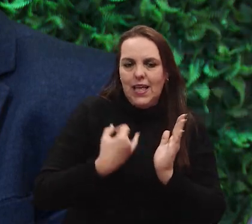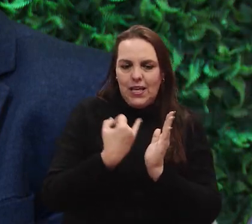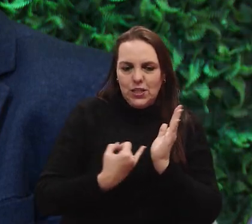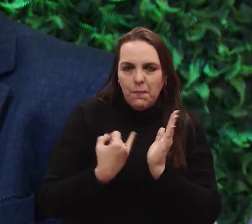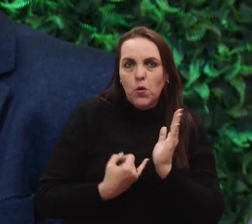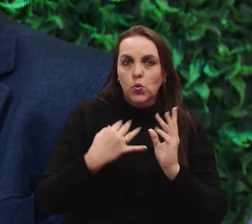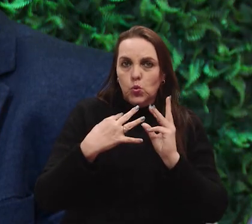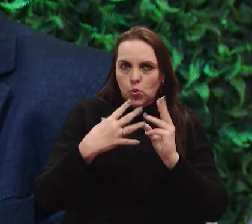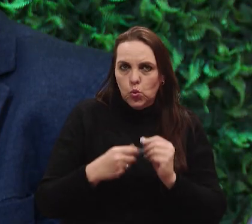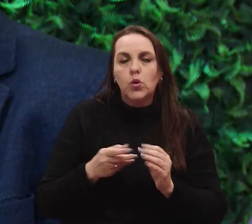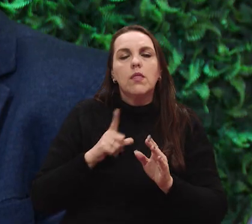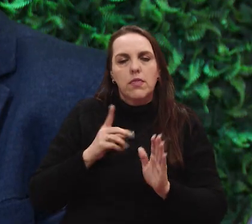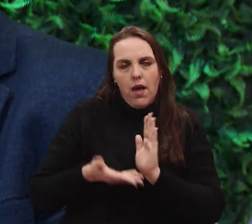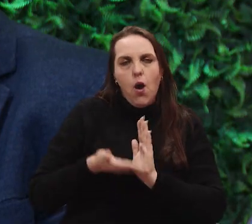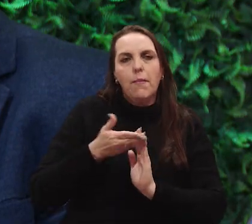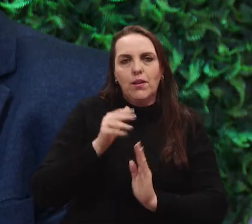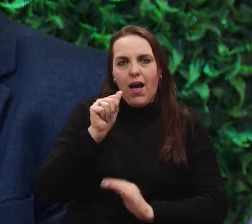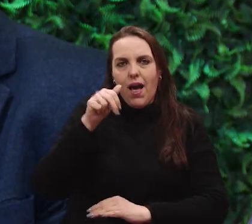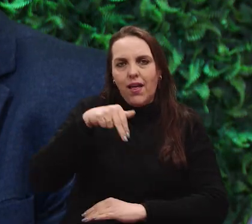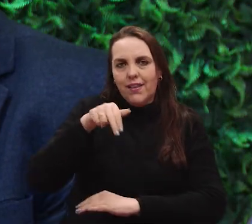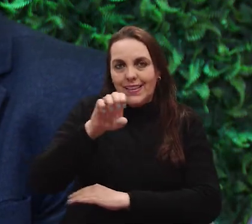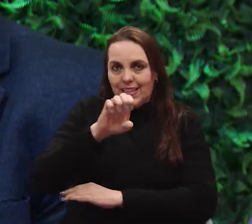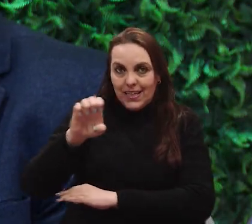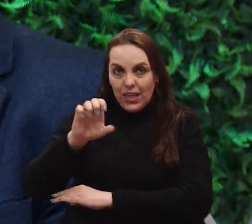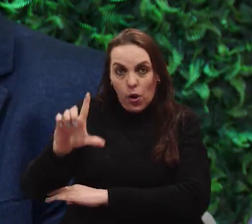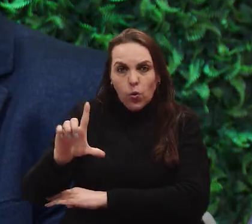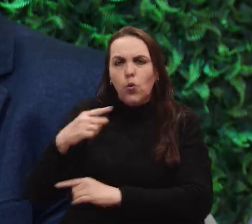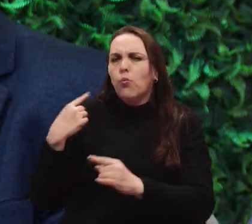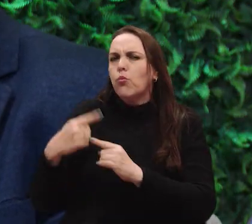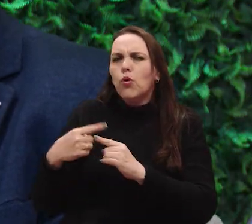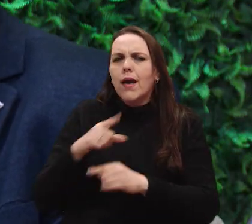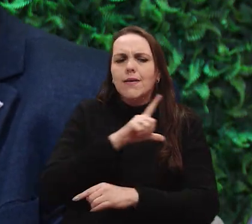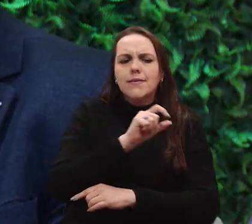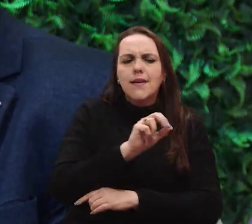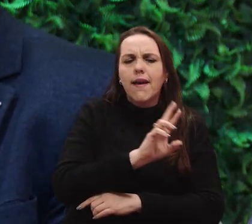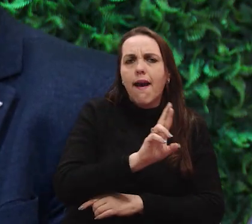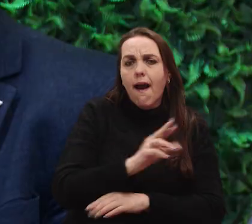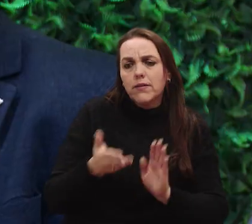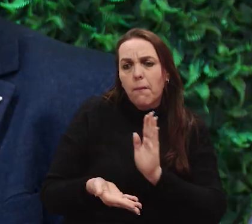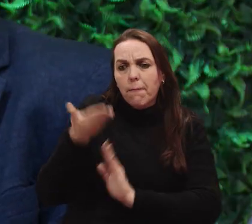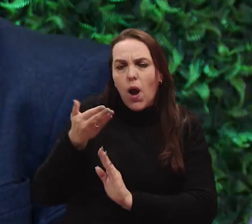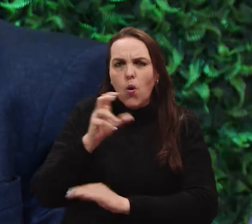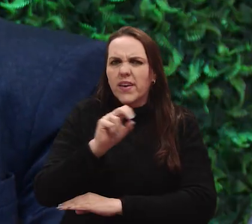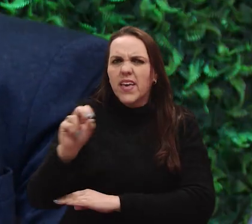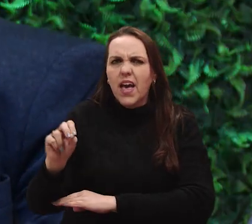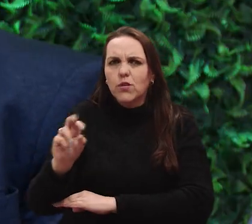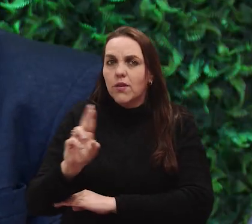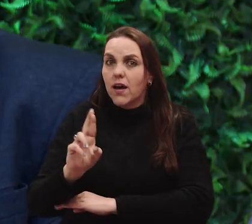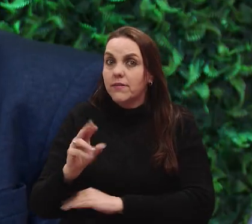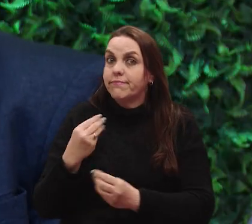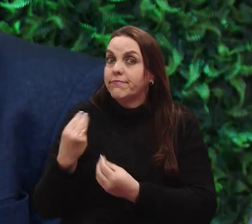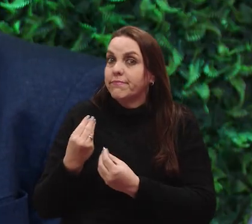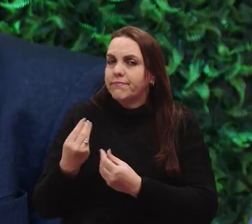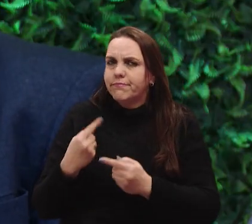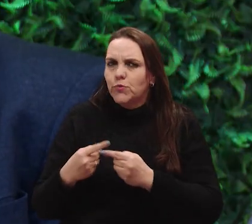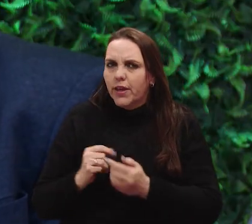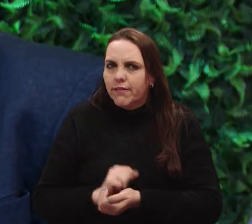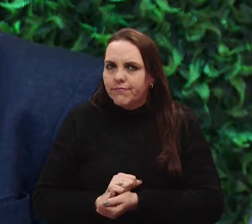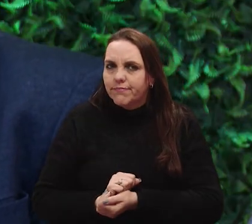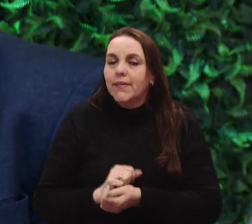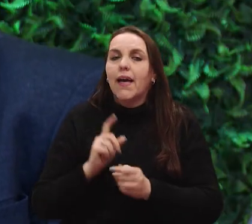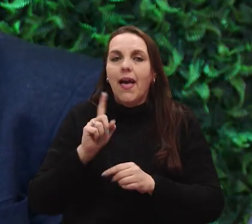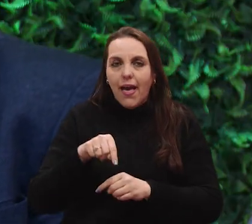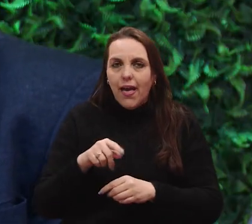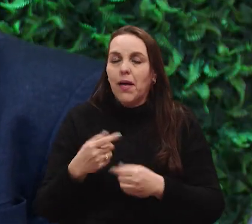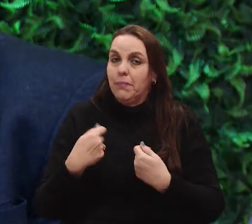ANEEL, tem o aumento, mas por que de 100 passou para 500? Quais são os índices? O que eles fizeram? E aí uma medida protetiva, que nem o